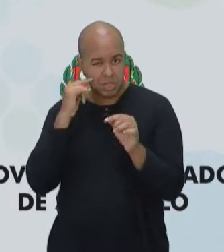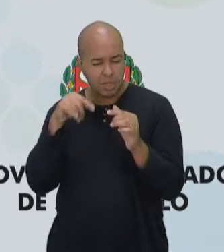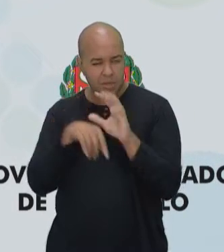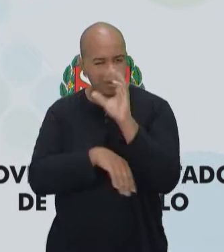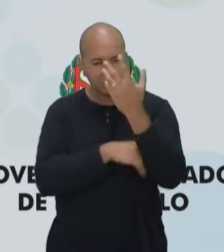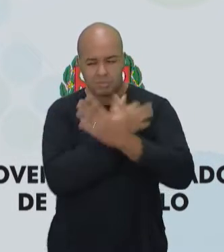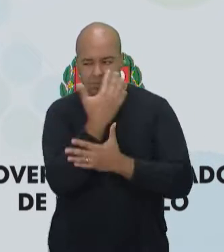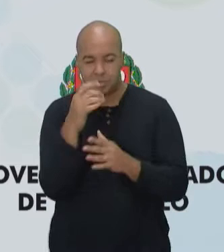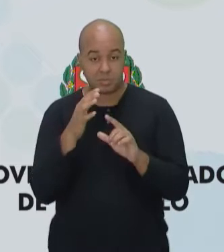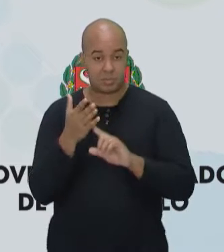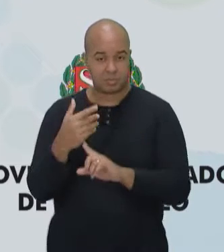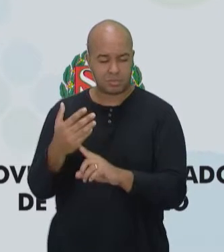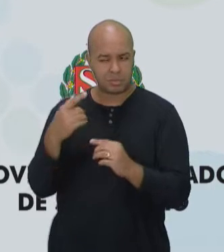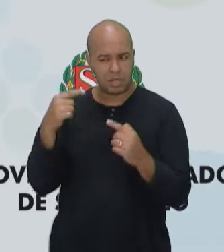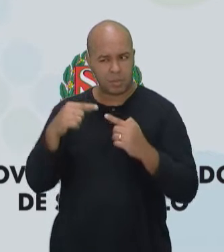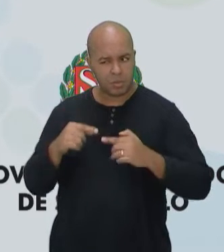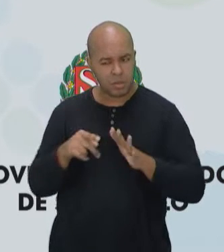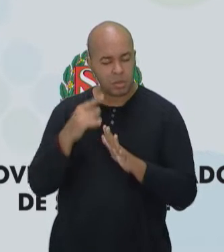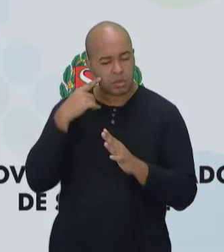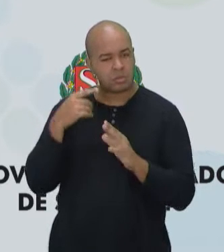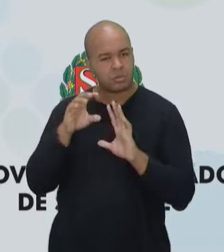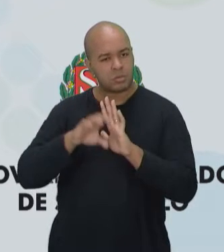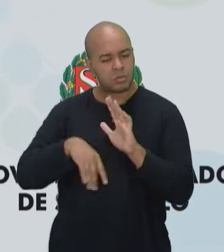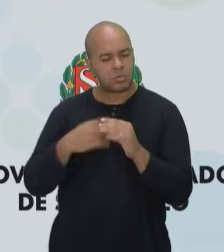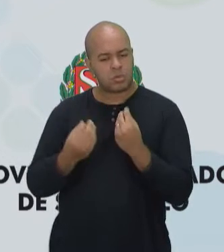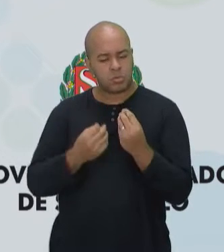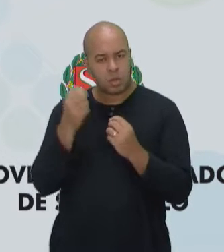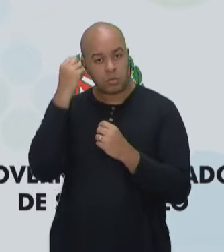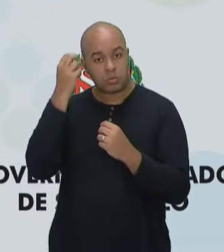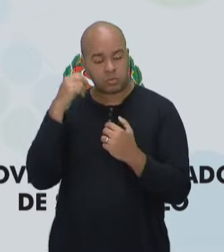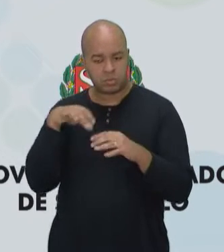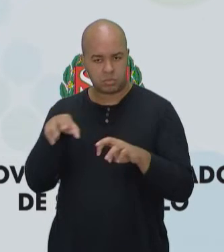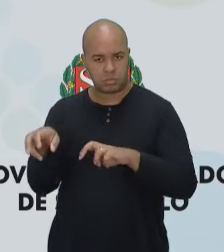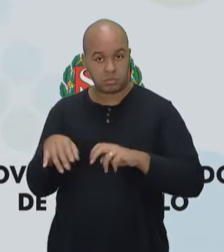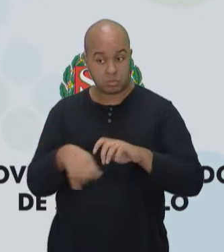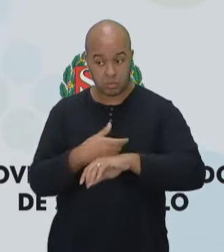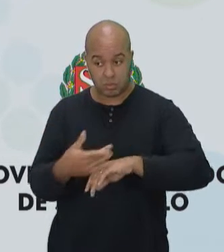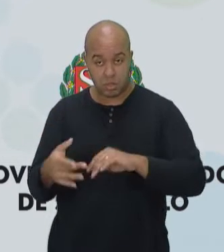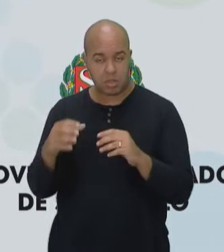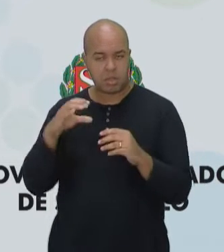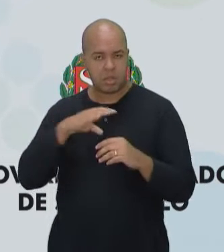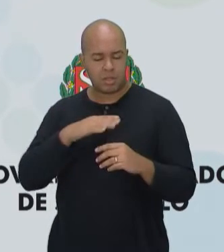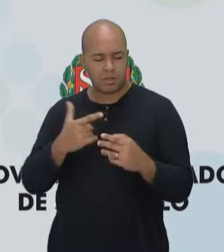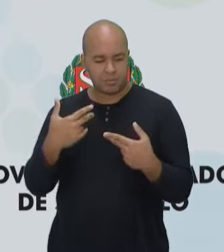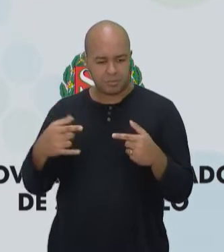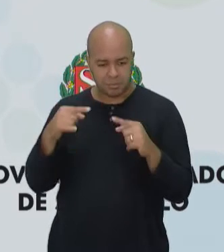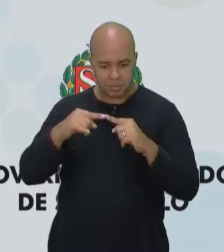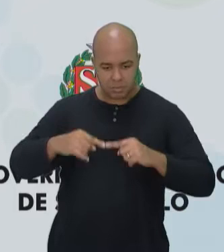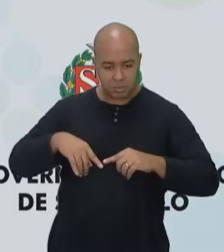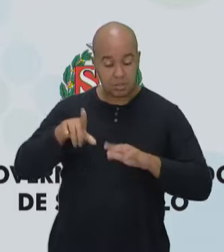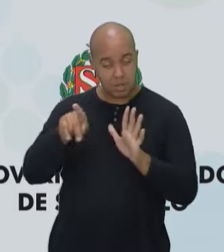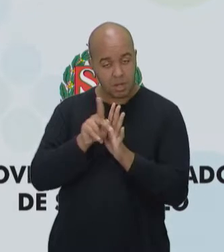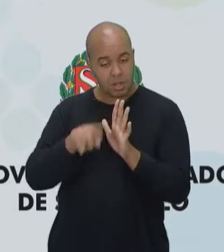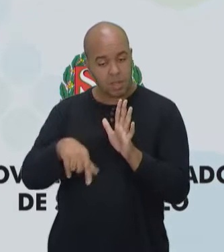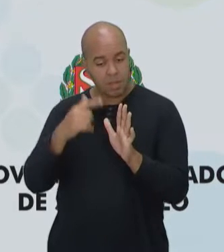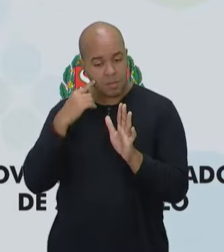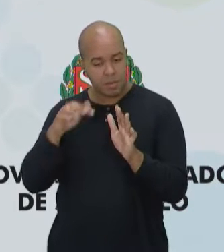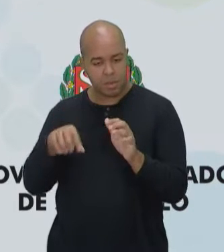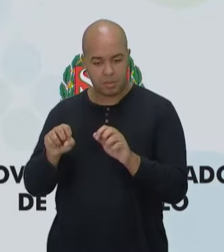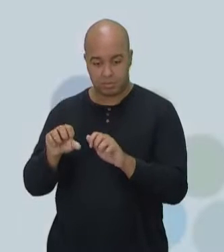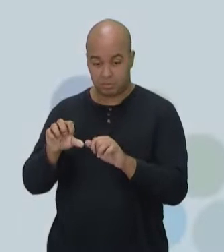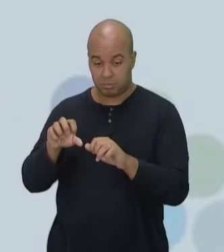suas tecnologias. Unidade curricular. A cultura do solo, do campo à cidade. O componente curricular nosso aqui são